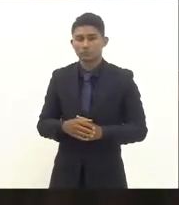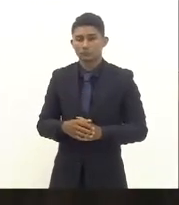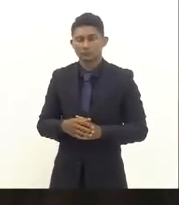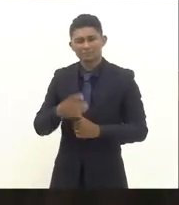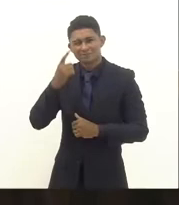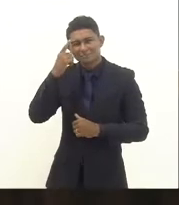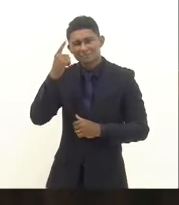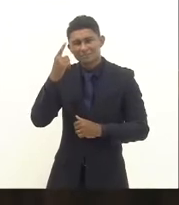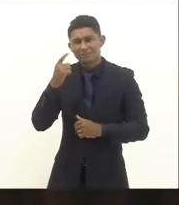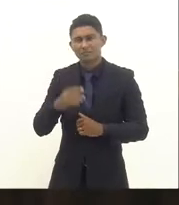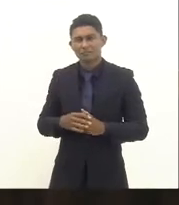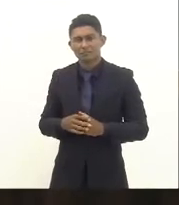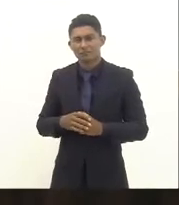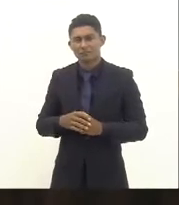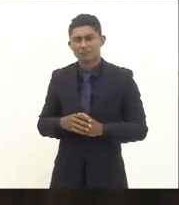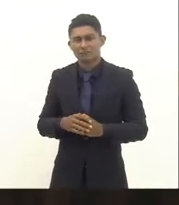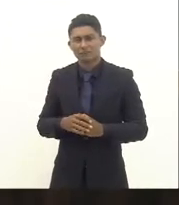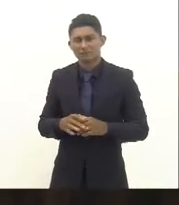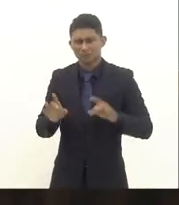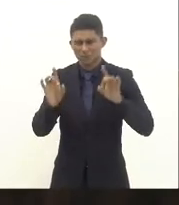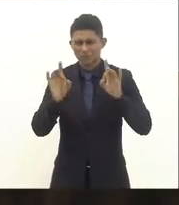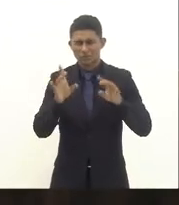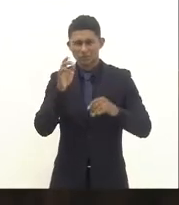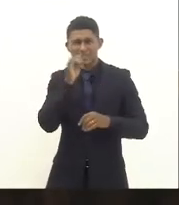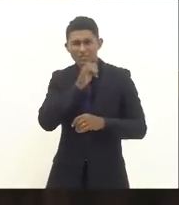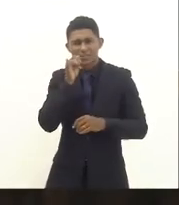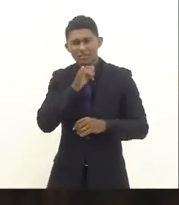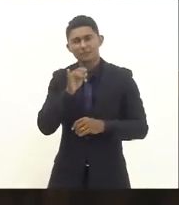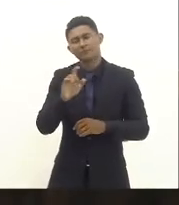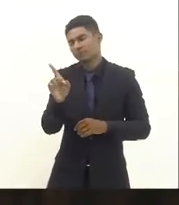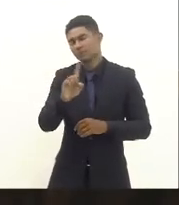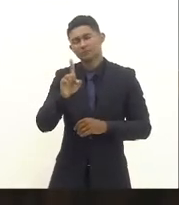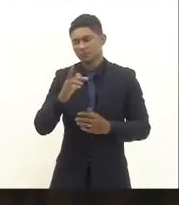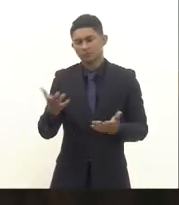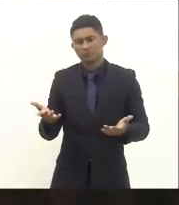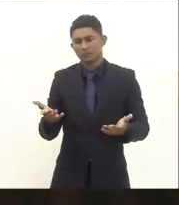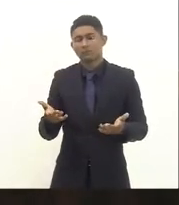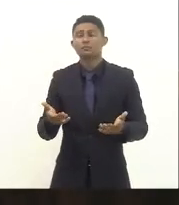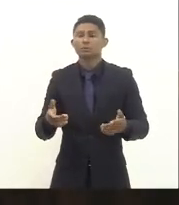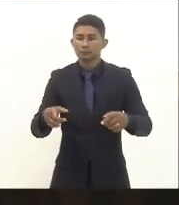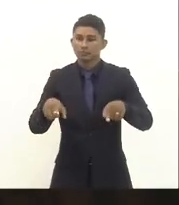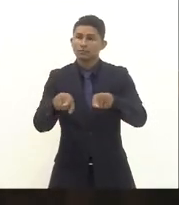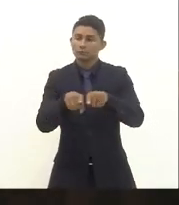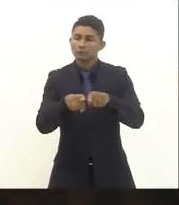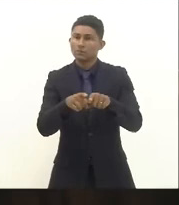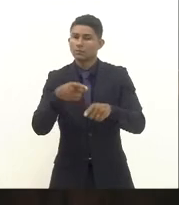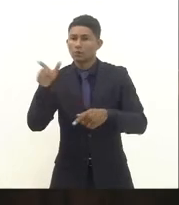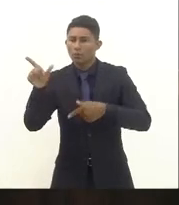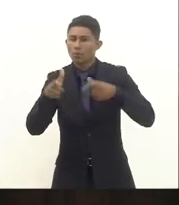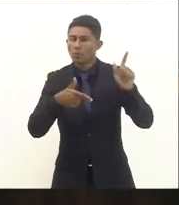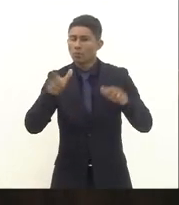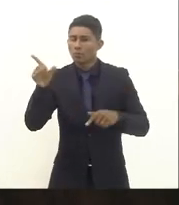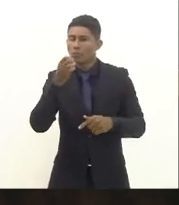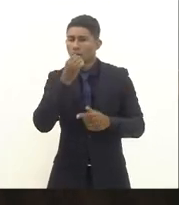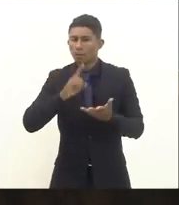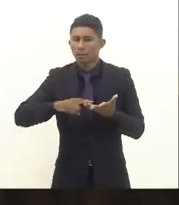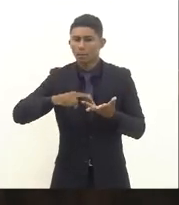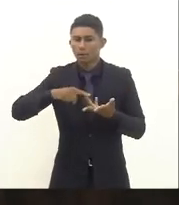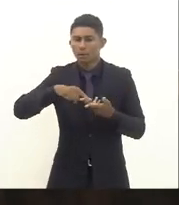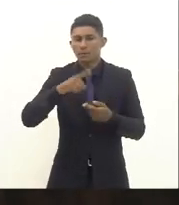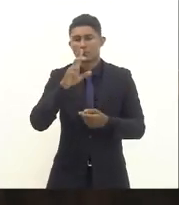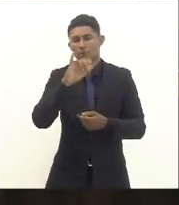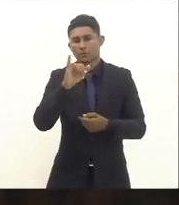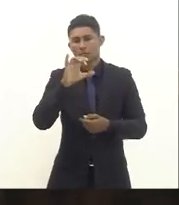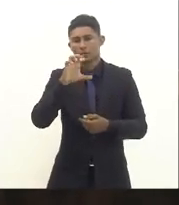benefício do sistema e não só a questão da energia se estende a outros benefícios em relação ao ICMS